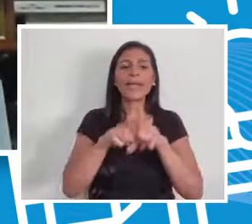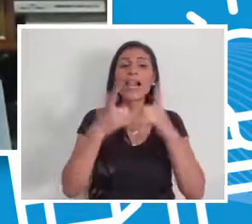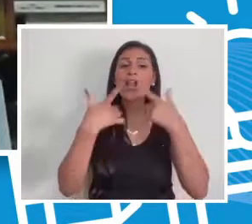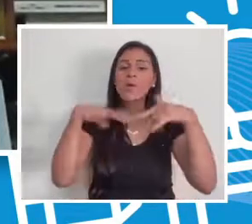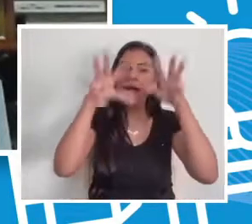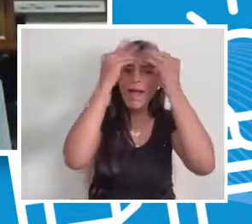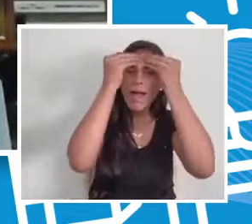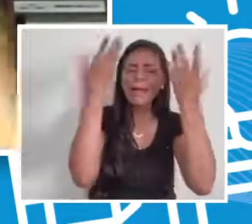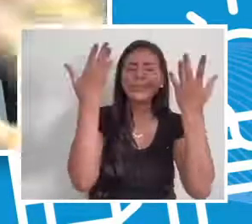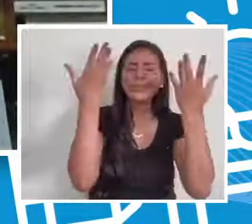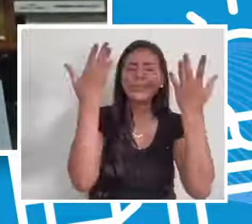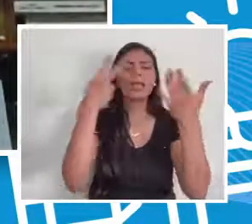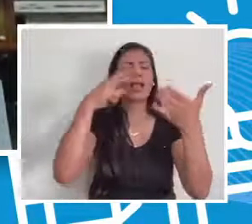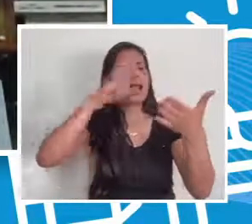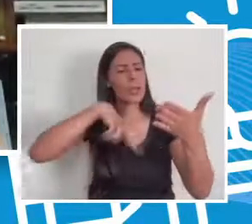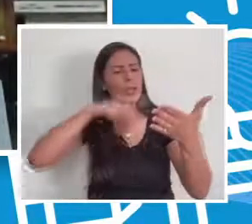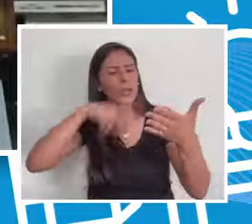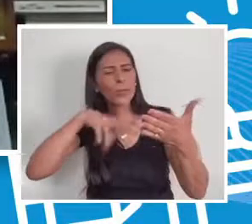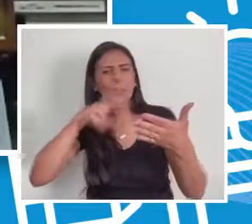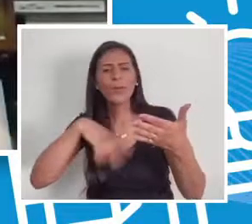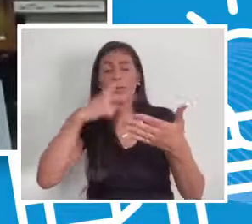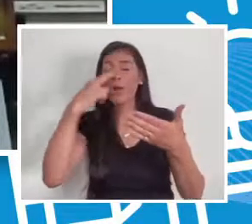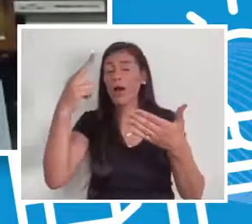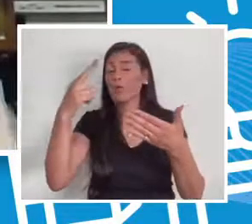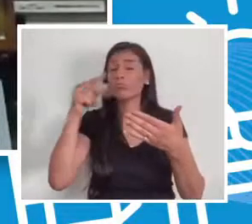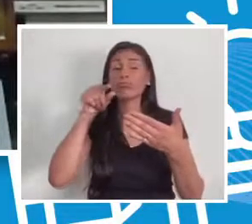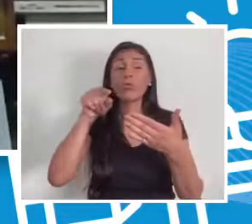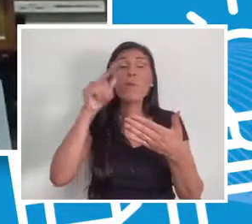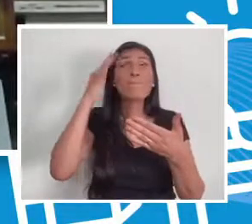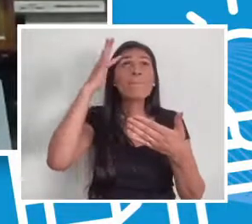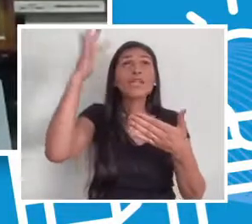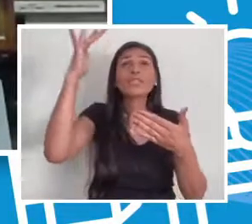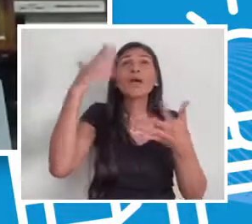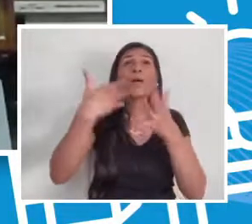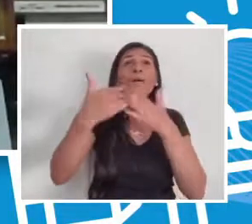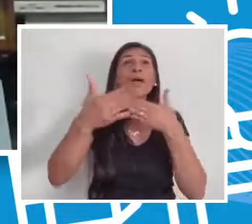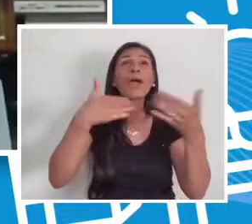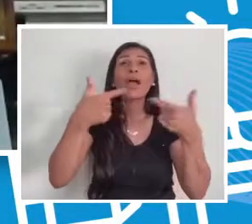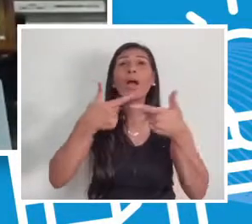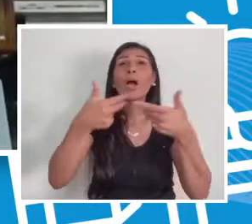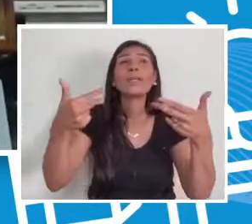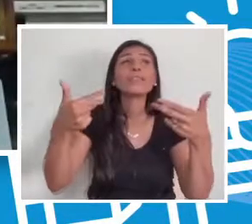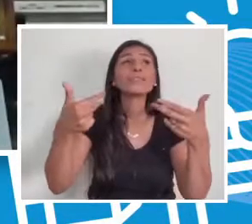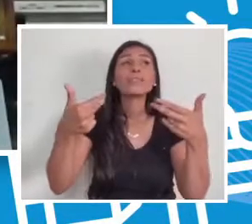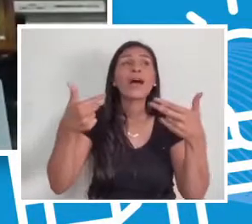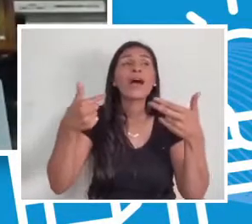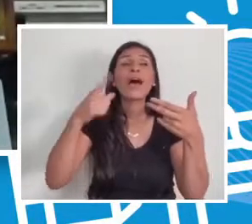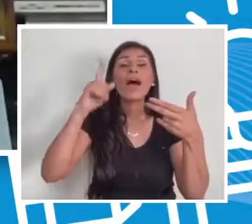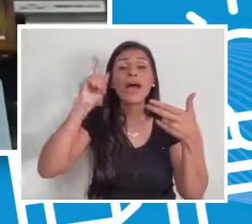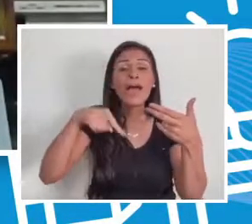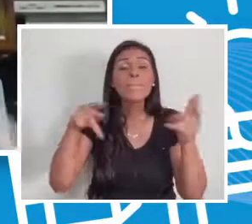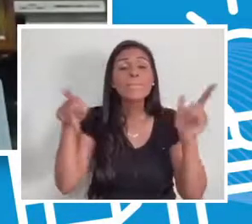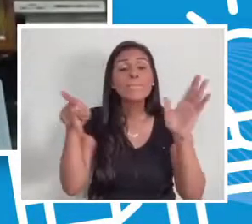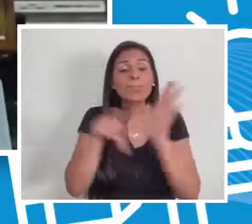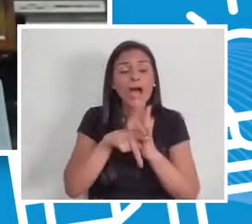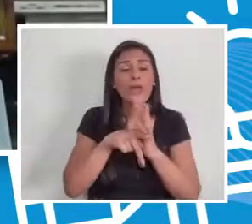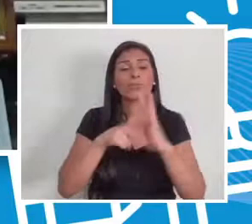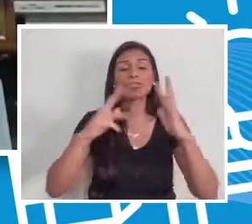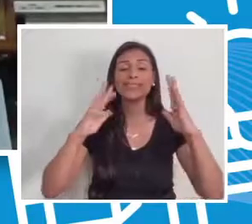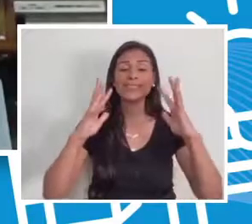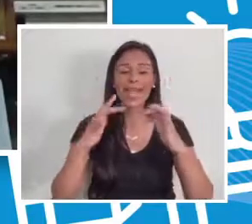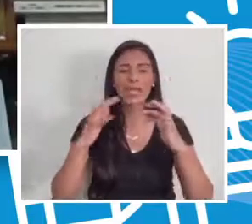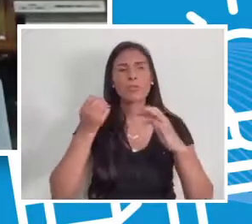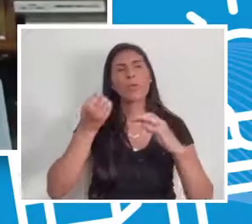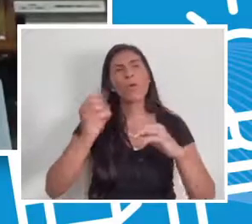a leitura, enfim, tudo que você pode imaginar que seja uma função cognitiva ou afetiva,